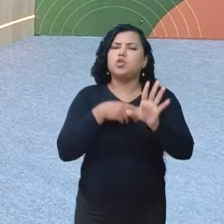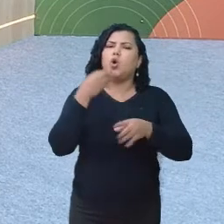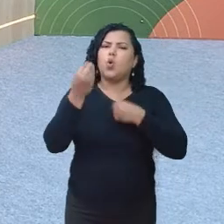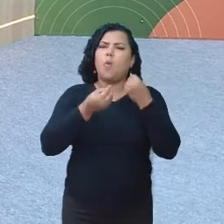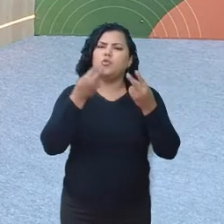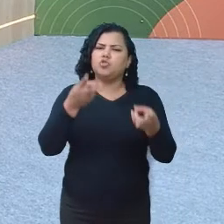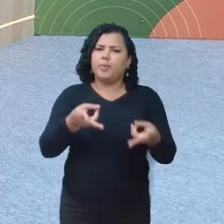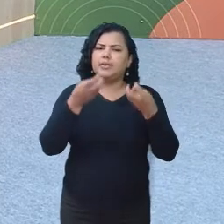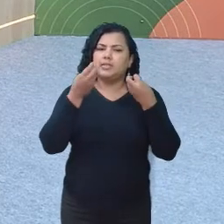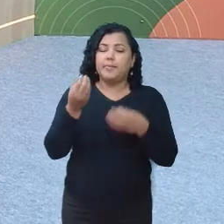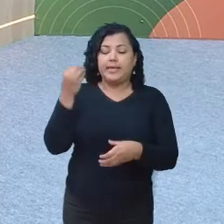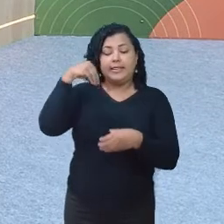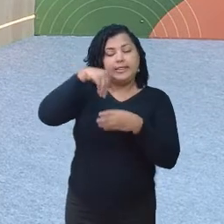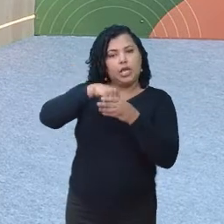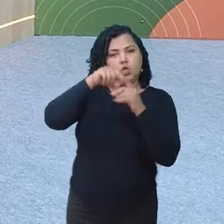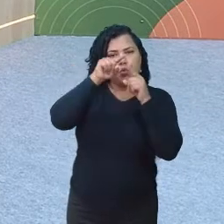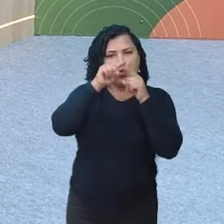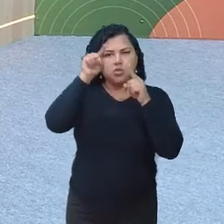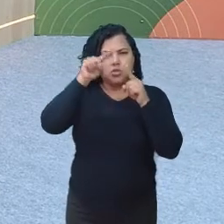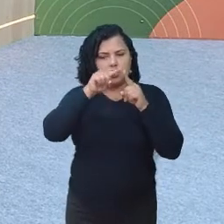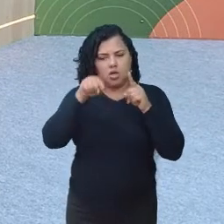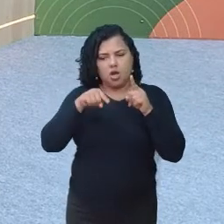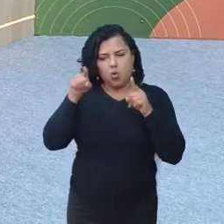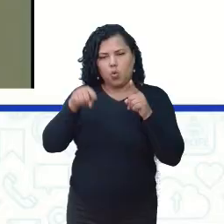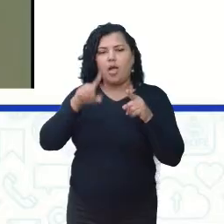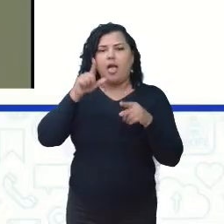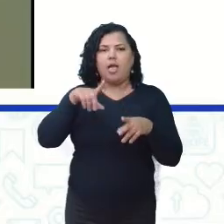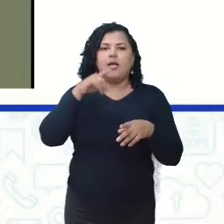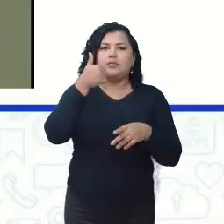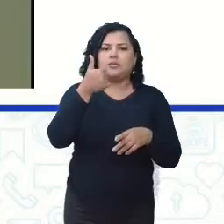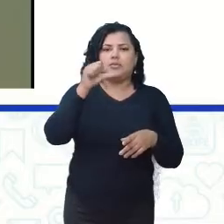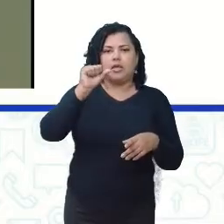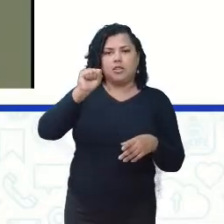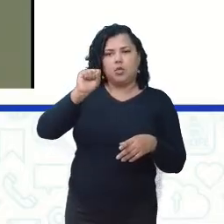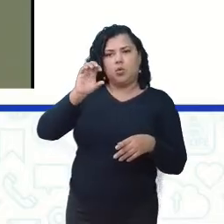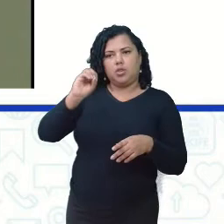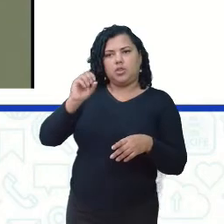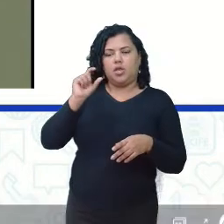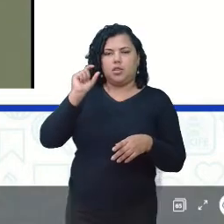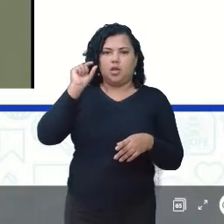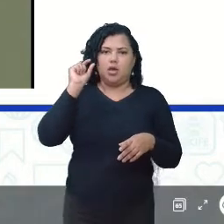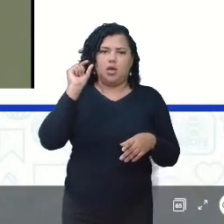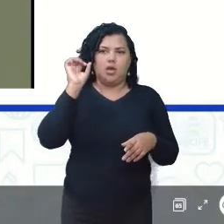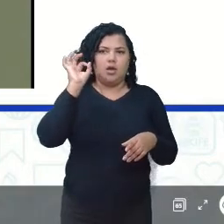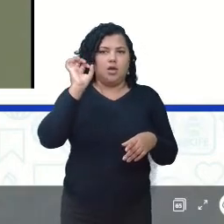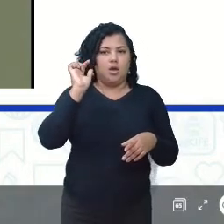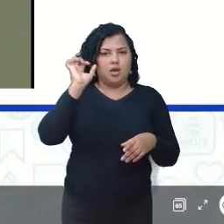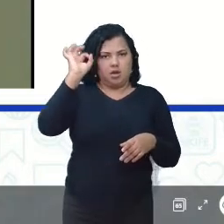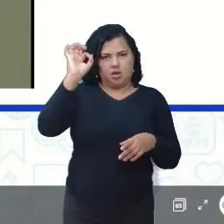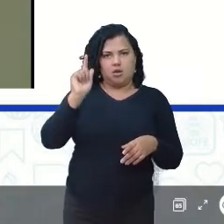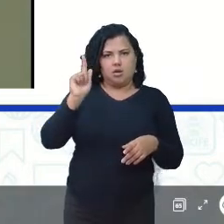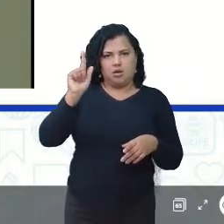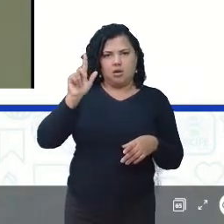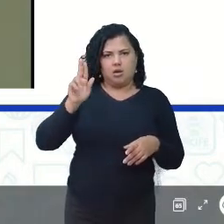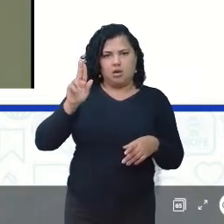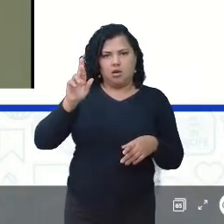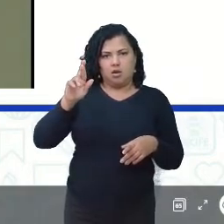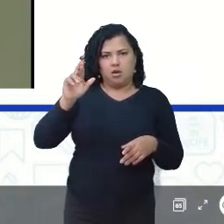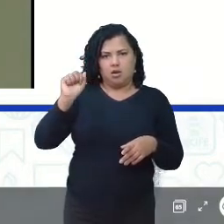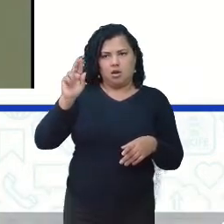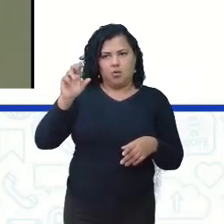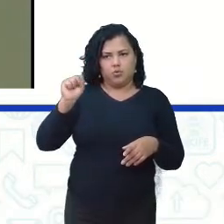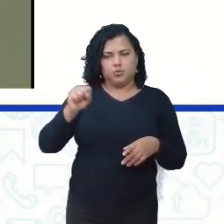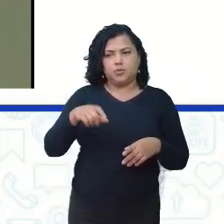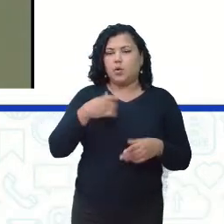verifica que a soma dos ângulos internos de um triângulo é 180 graus. Então, observe esse vídeo aí, que é o seguinte: se eu pegar